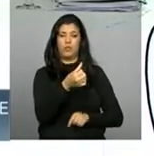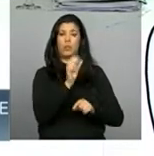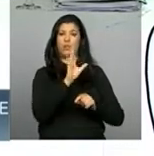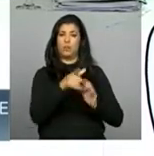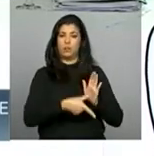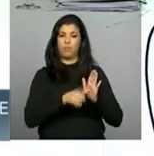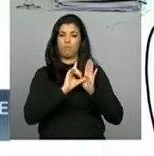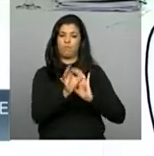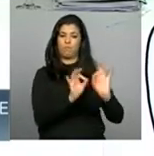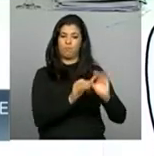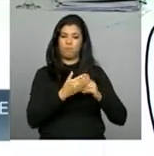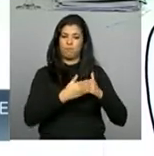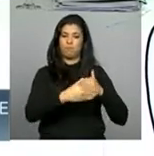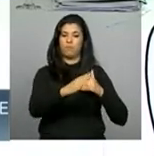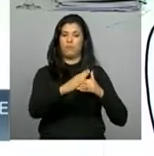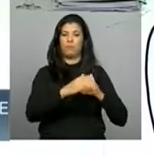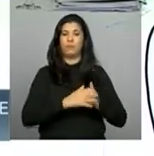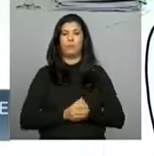adiantados e